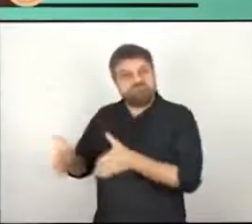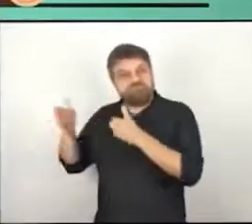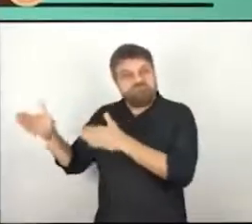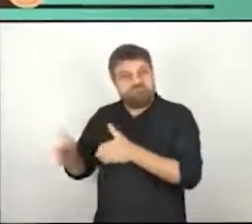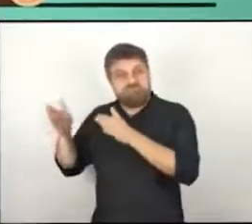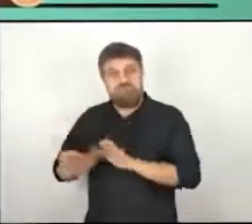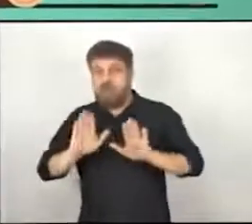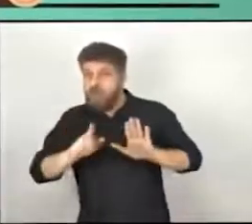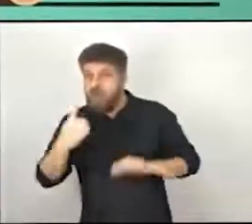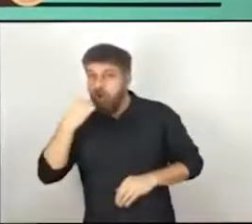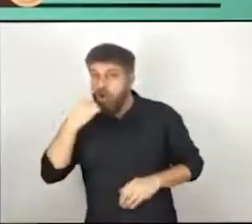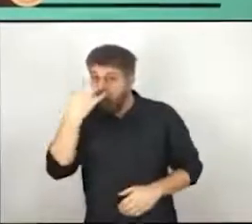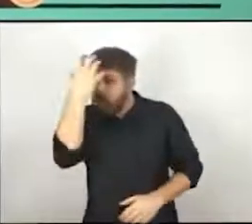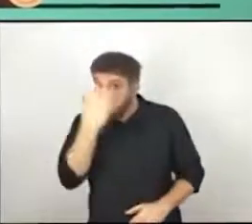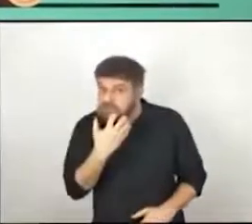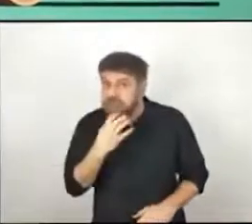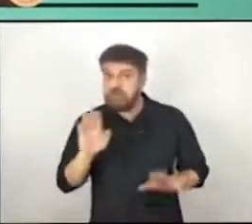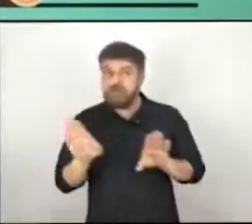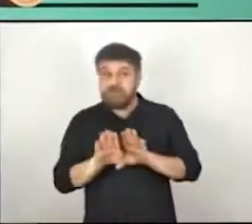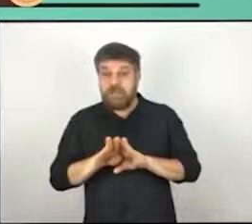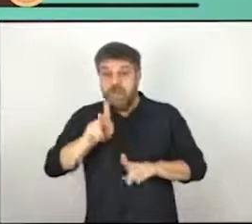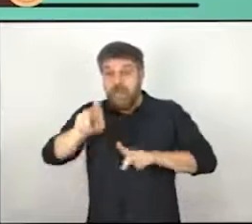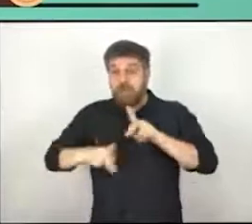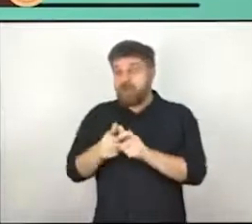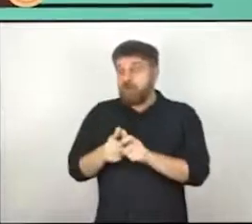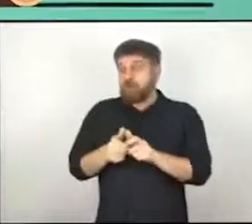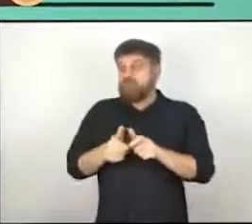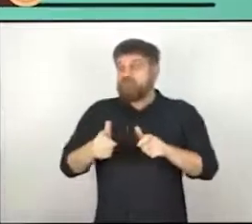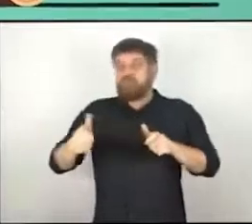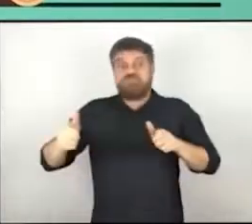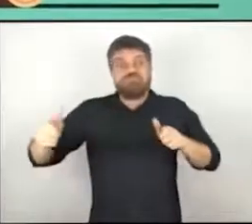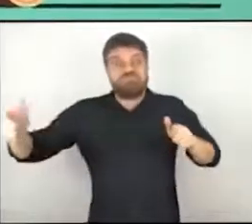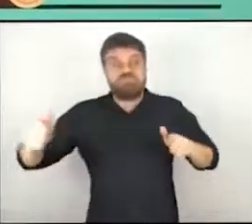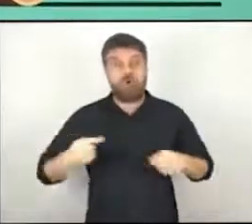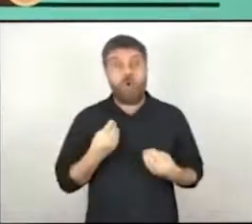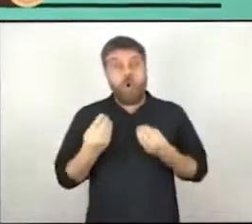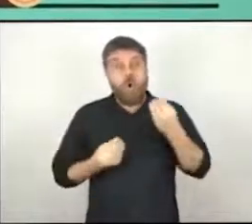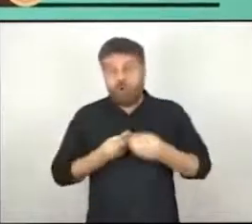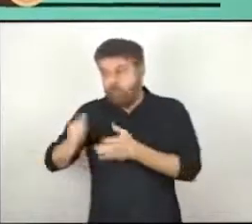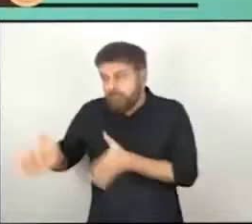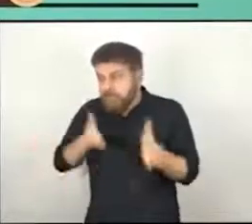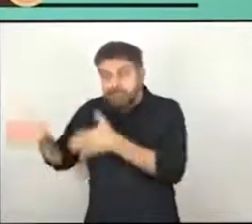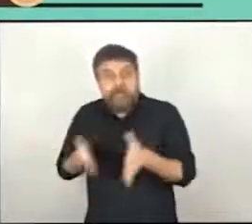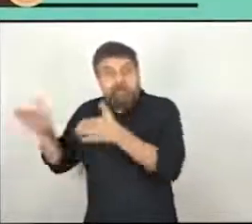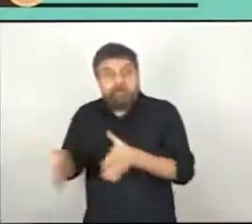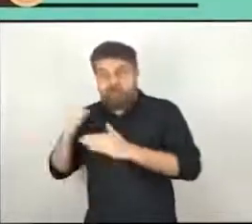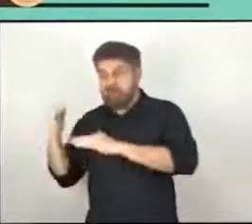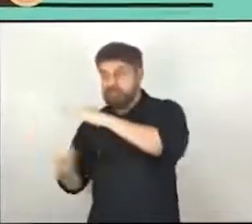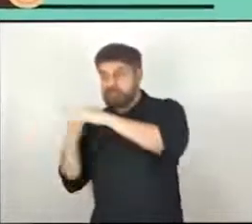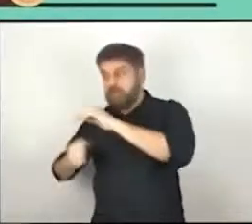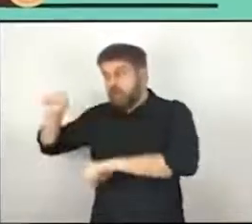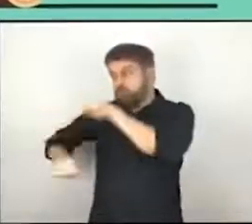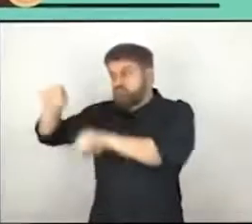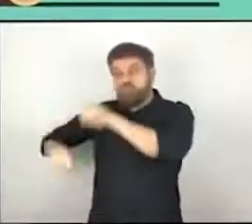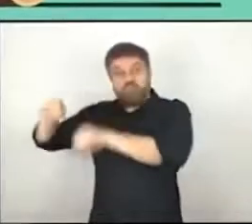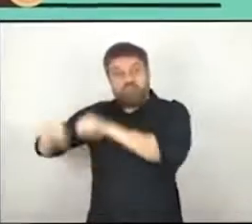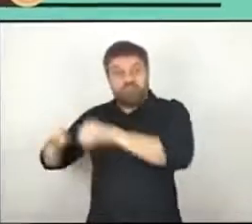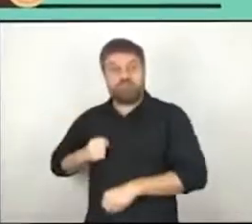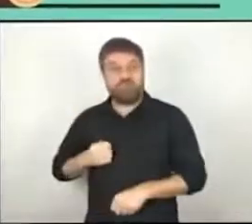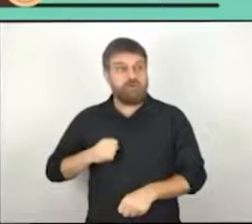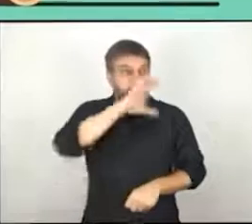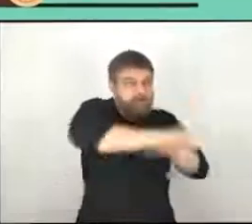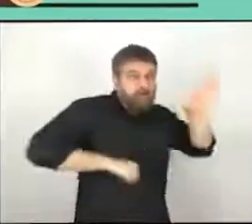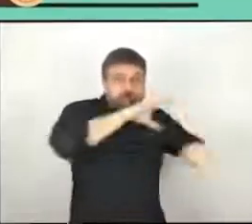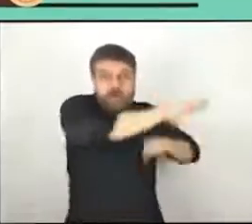das coisas. Porém, tem uma questão muito séria. Com uma população cada vez maior no planeta, a produção das fábricas aumenta cada dia mais. E